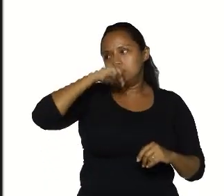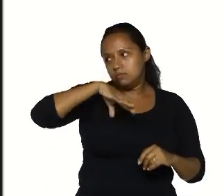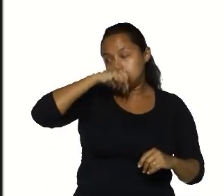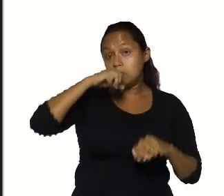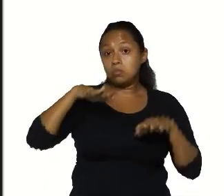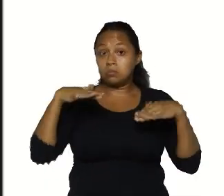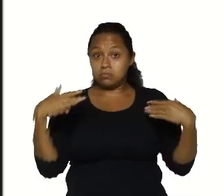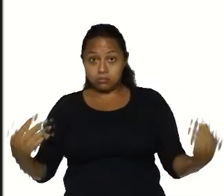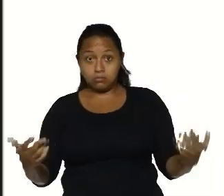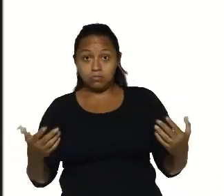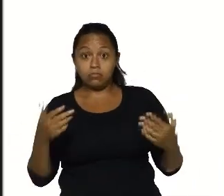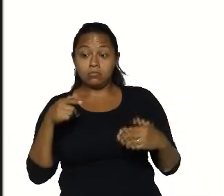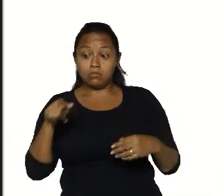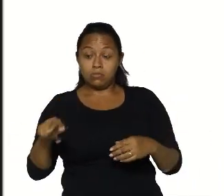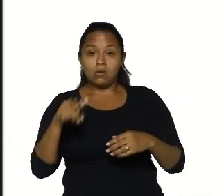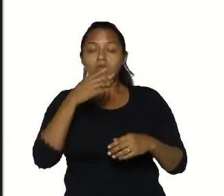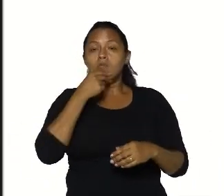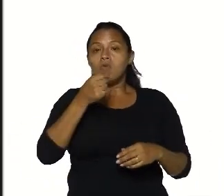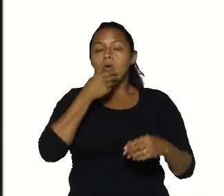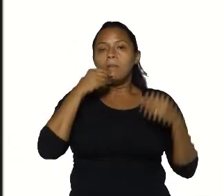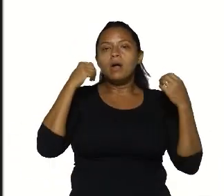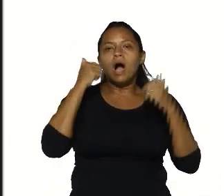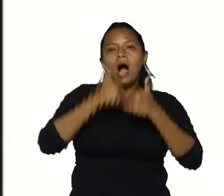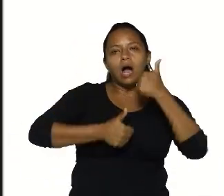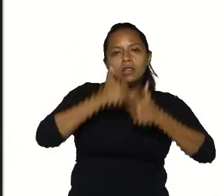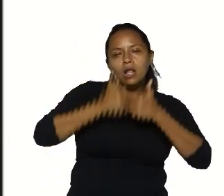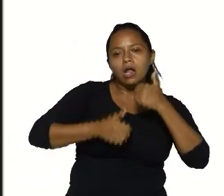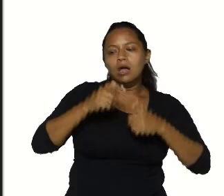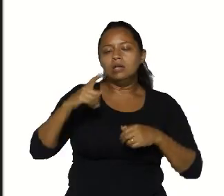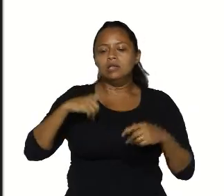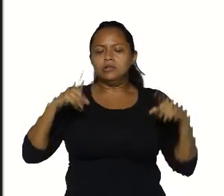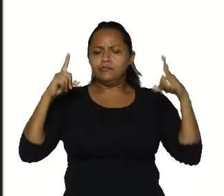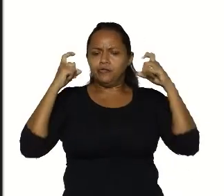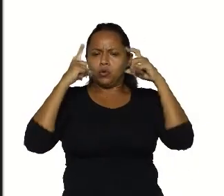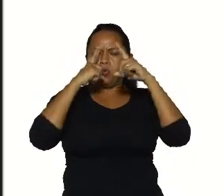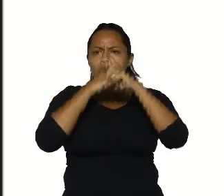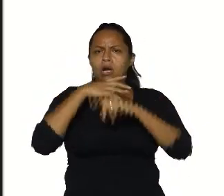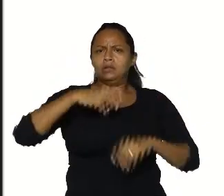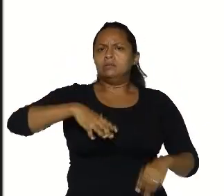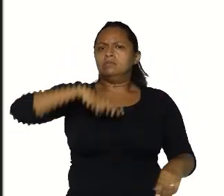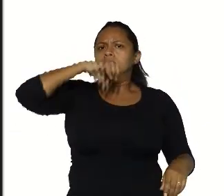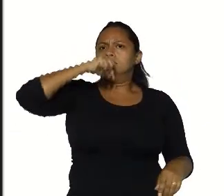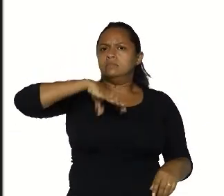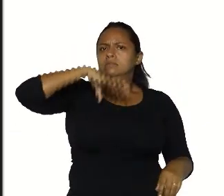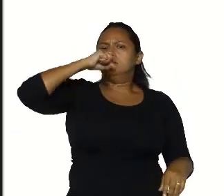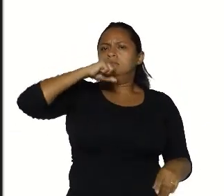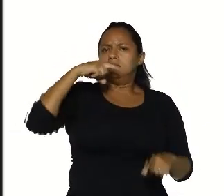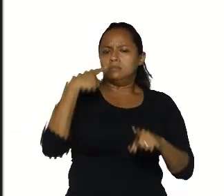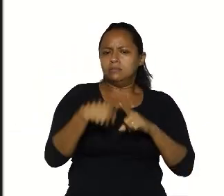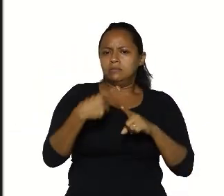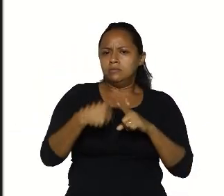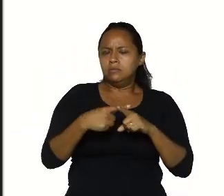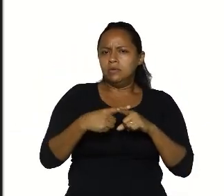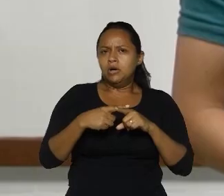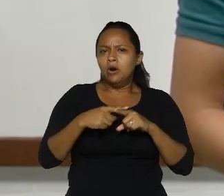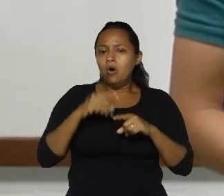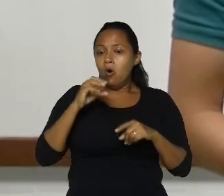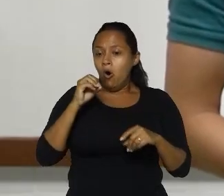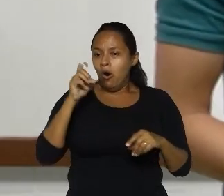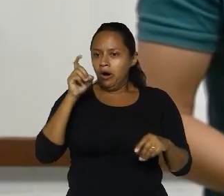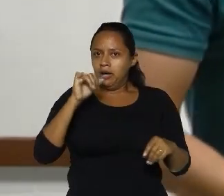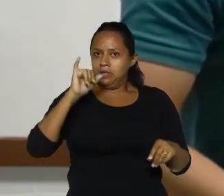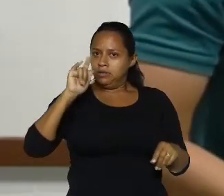maneira, o indivíduo, o atleta, ele terá mais dificuldade para respirar, porque a disponibilidade de oxigênio é